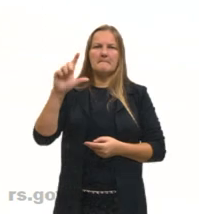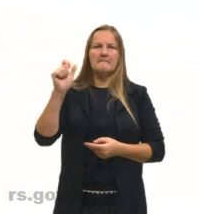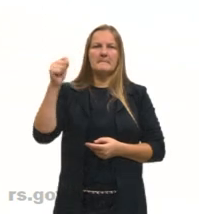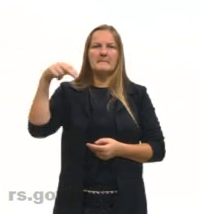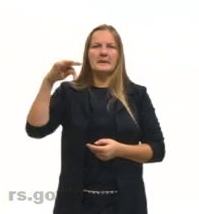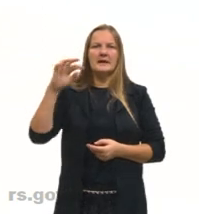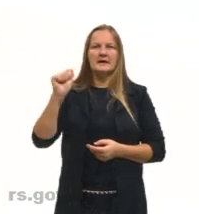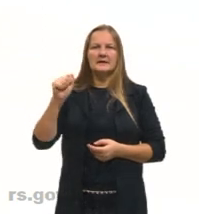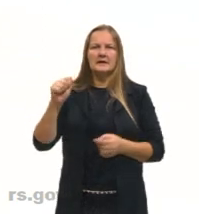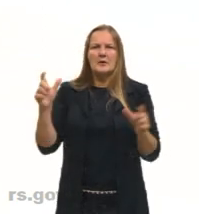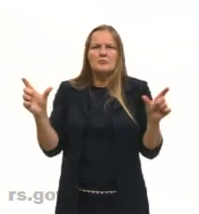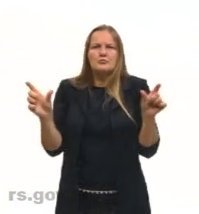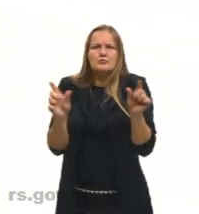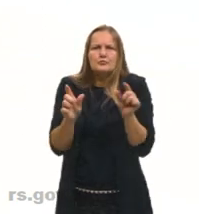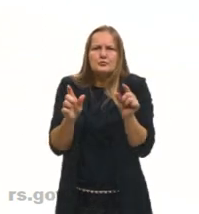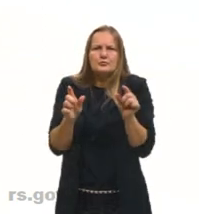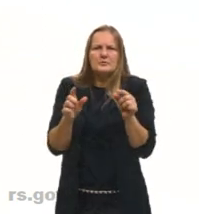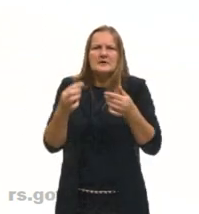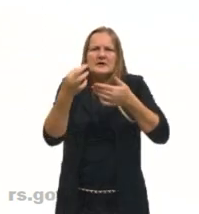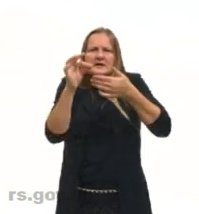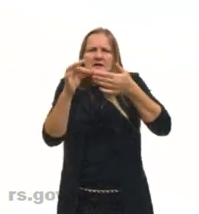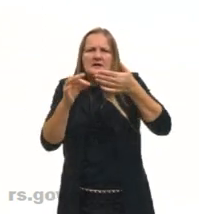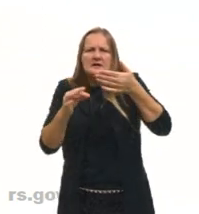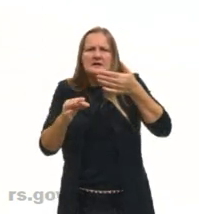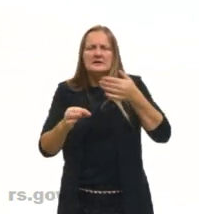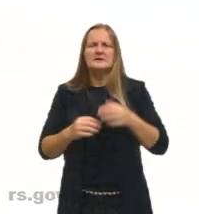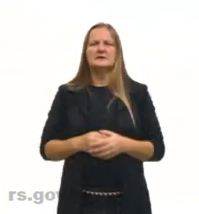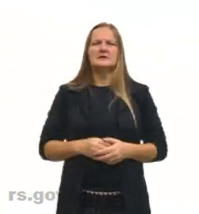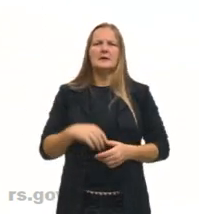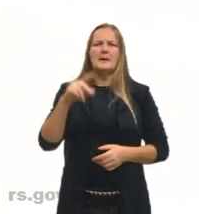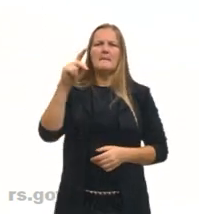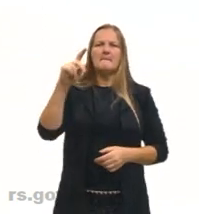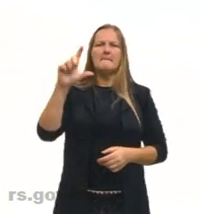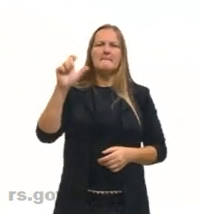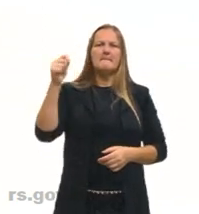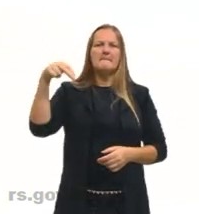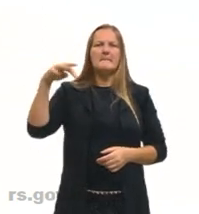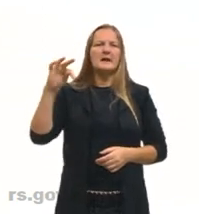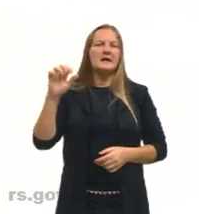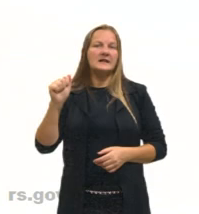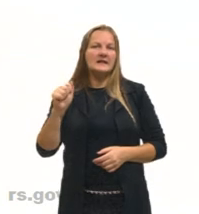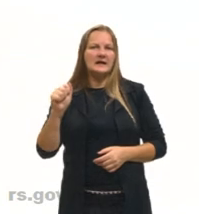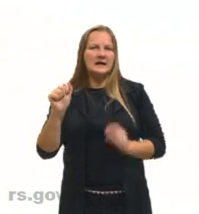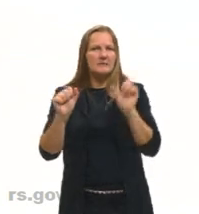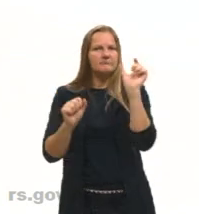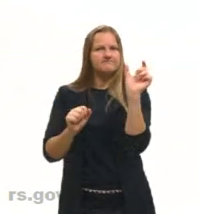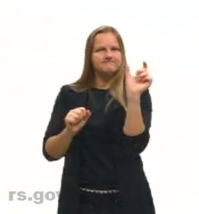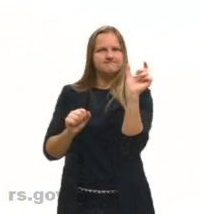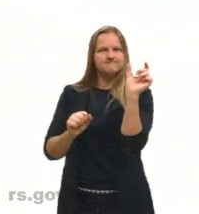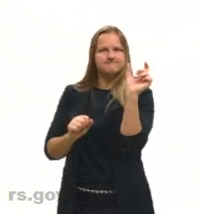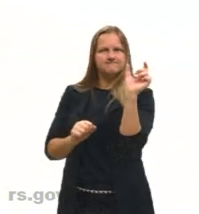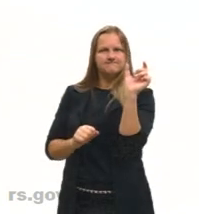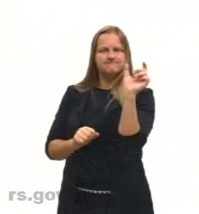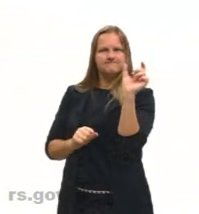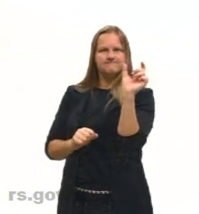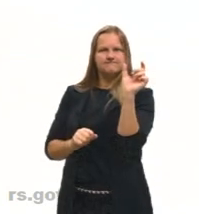com altíssimo grau de tratamento onde é que a gente vê planta muitas vezes é do